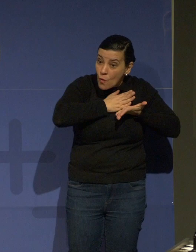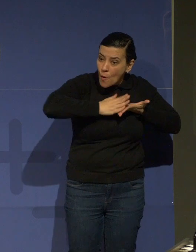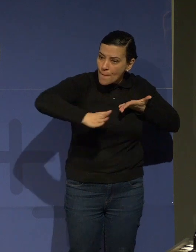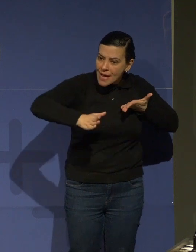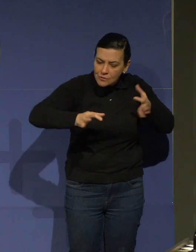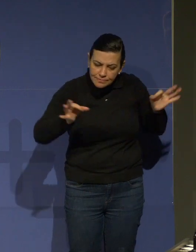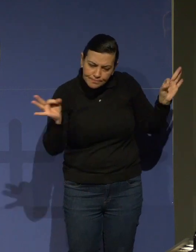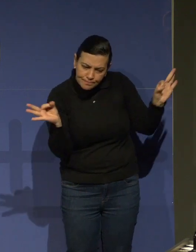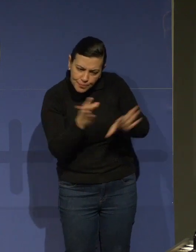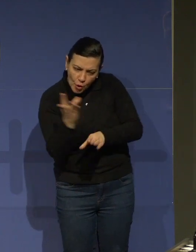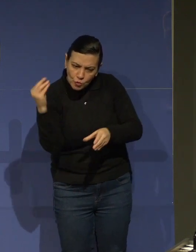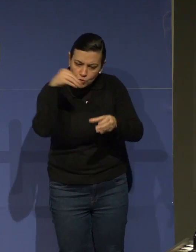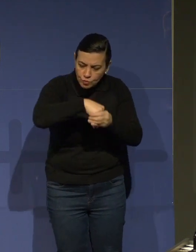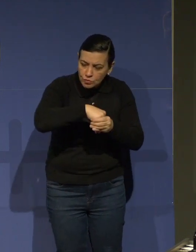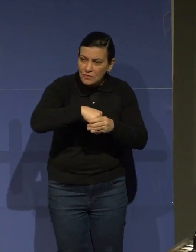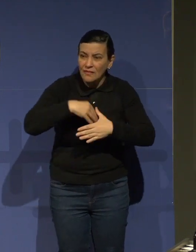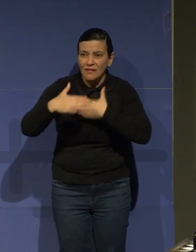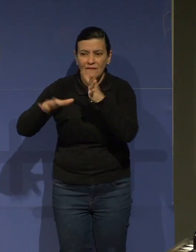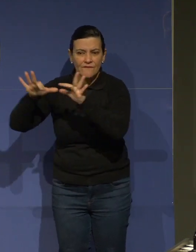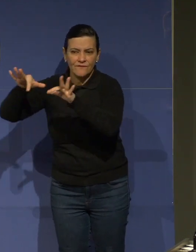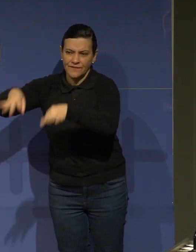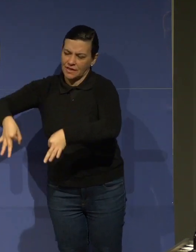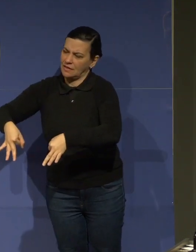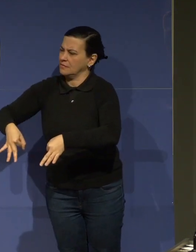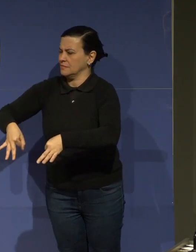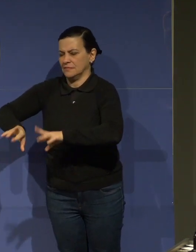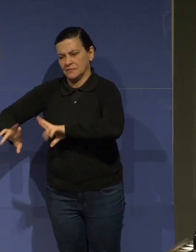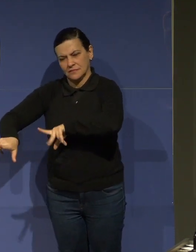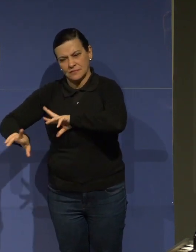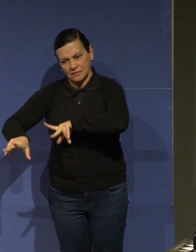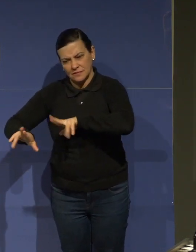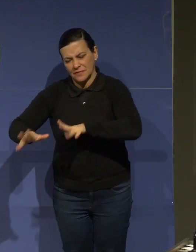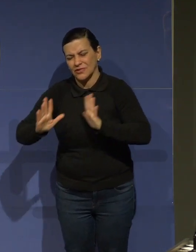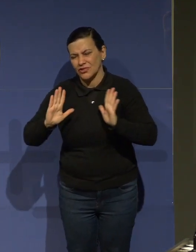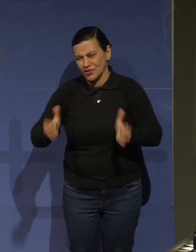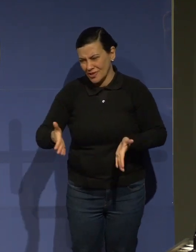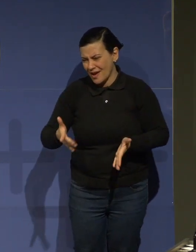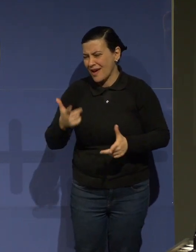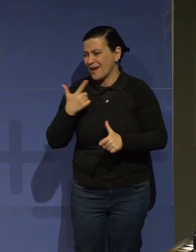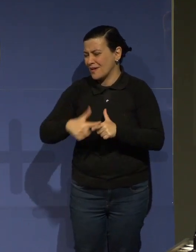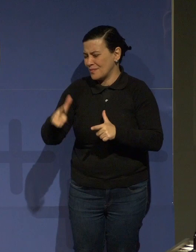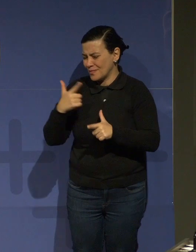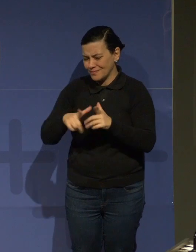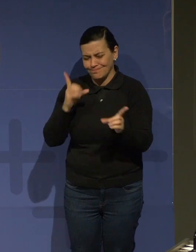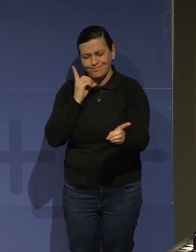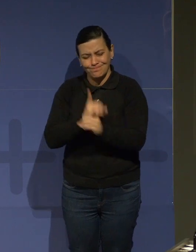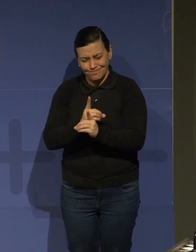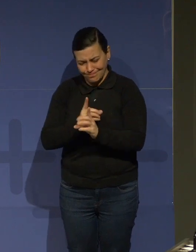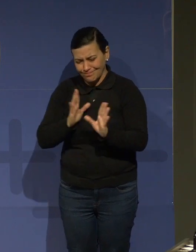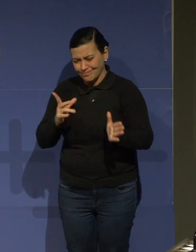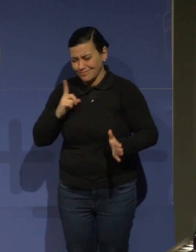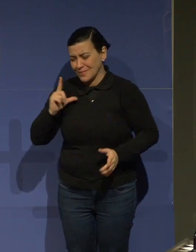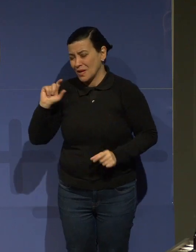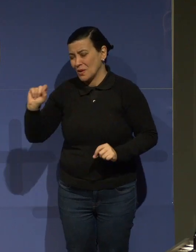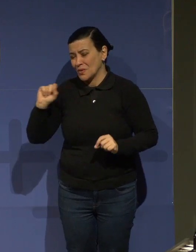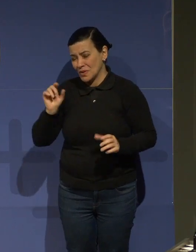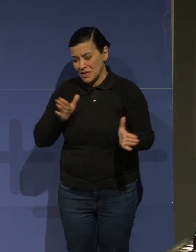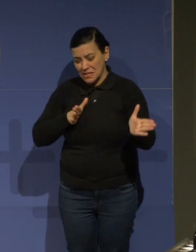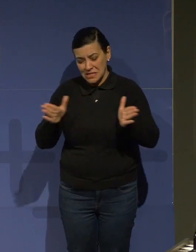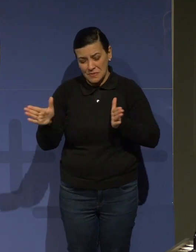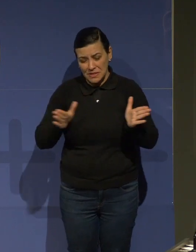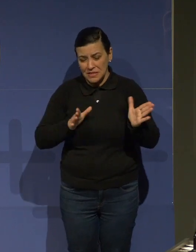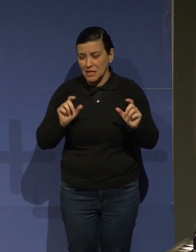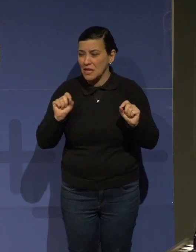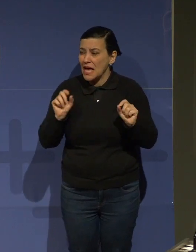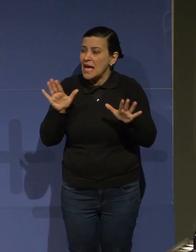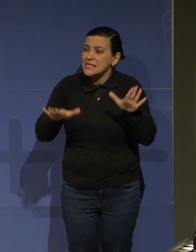final, mas sim desde o começo. Um dos problemas que eu acredito que a gente tem quando a gente fala de acessibilidade é que ele é